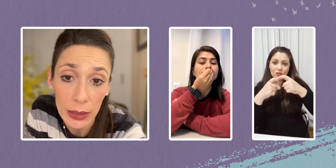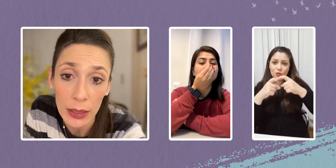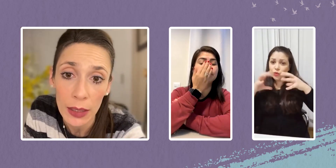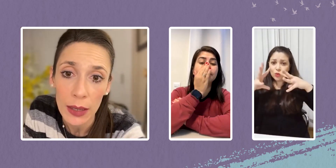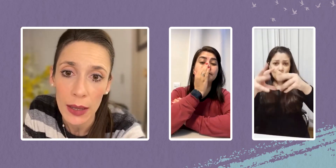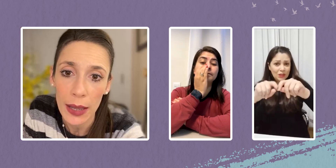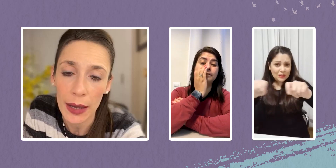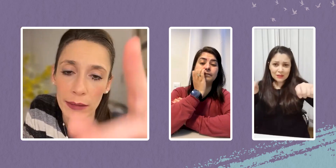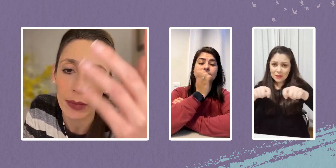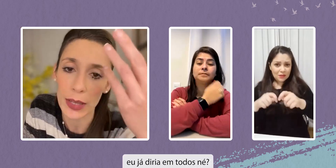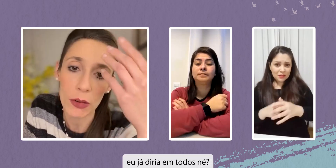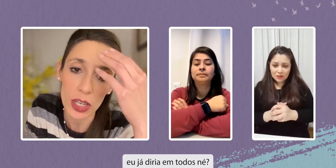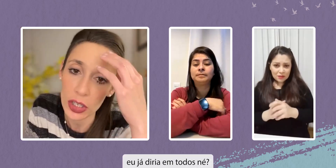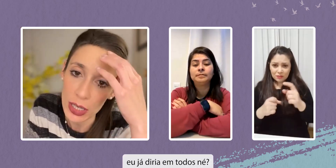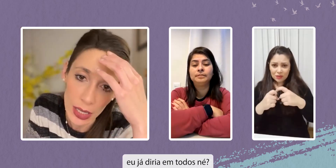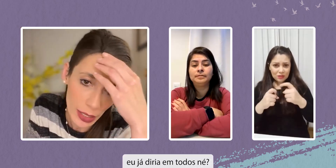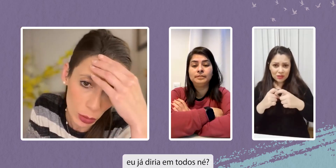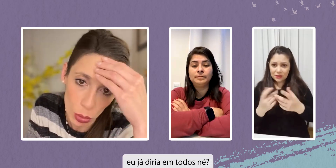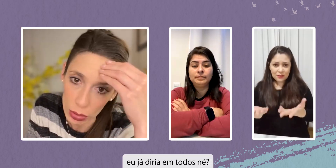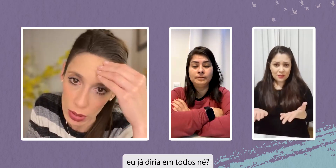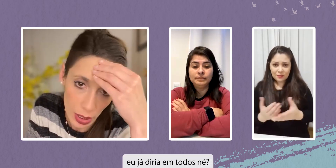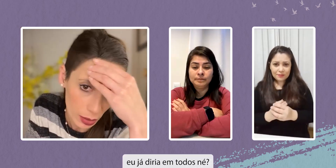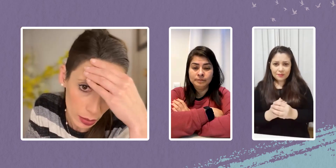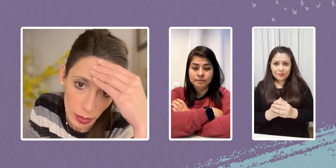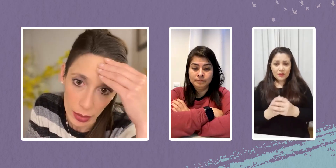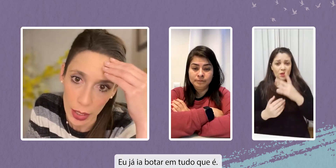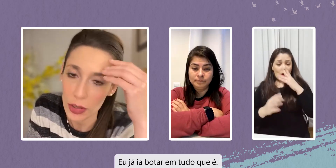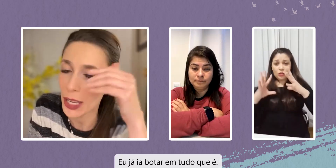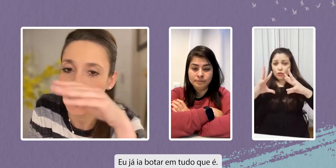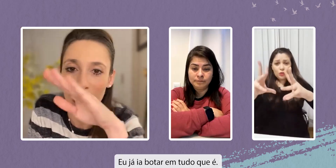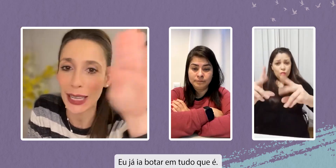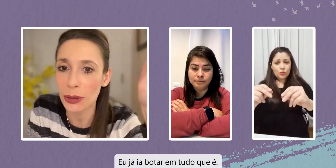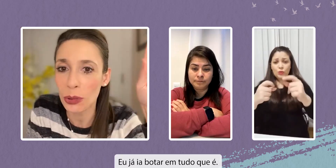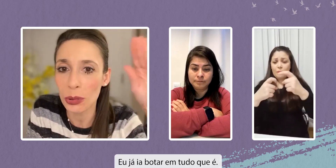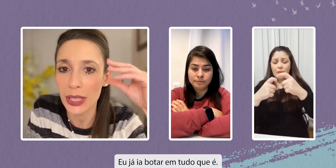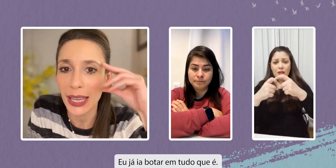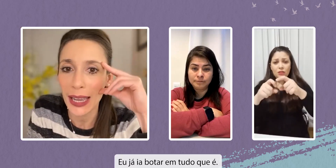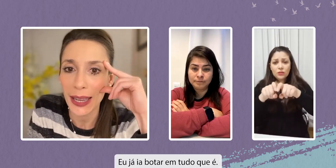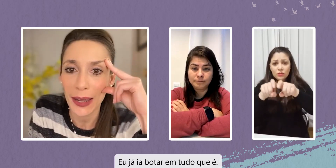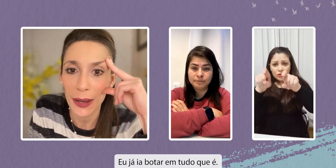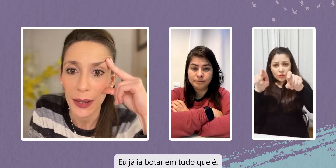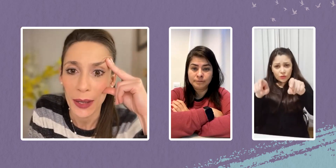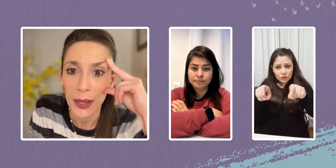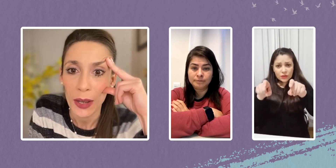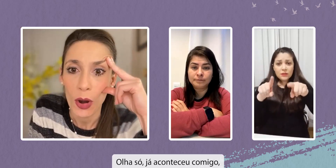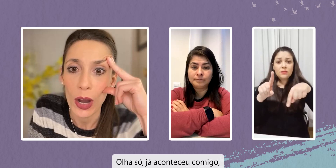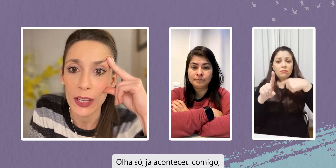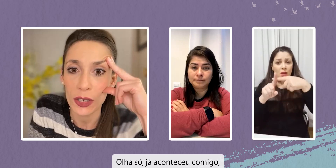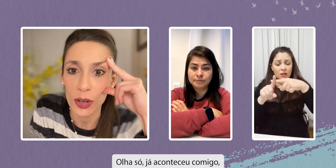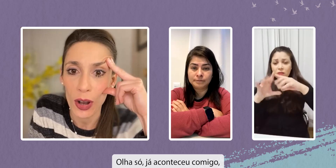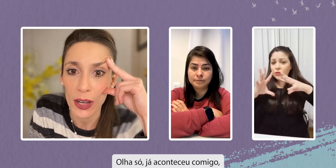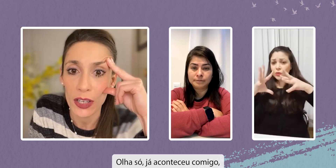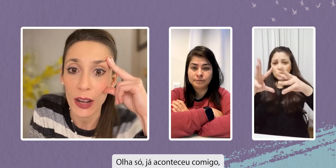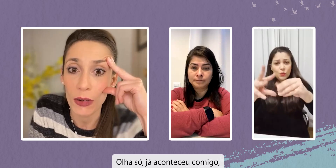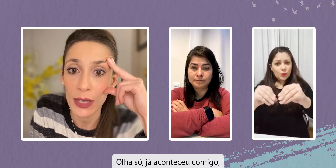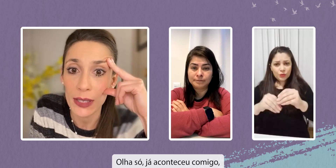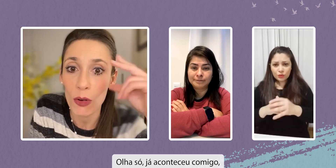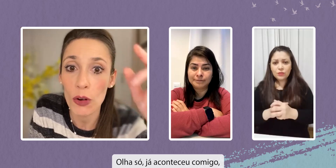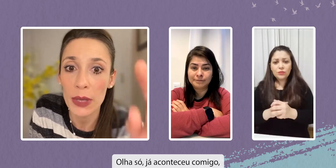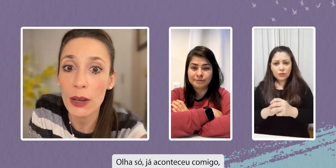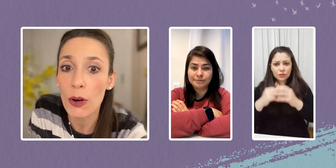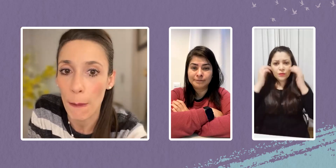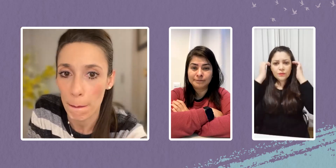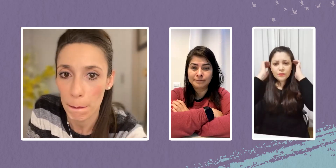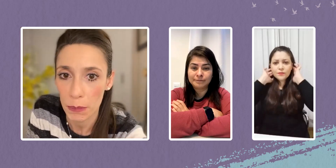né? Eu já diria em todos, né? Eu já ia botar em tudo que é. Olha só, já